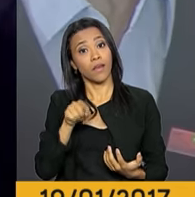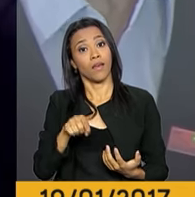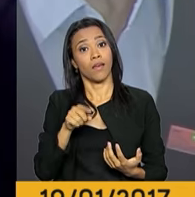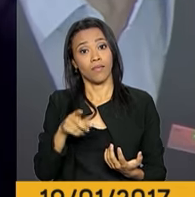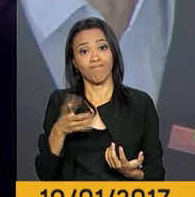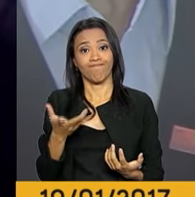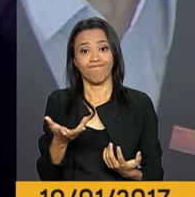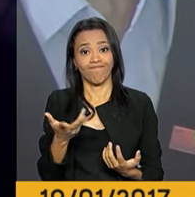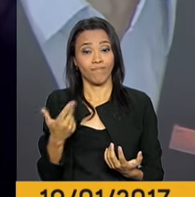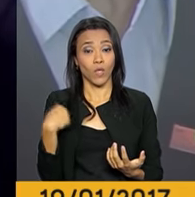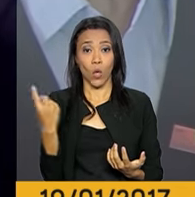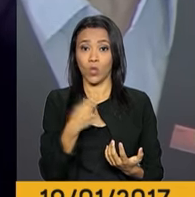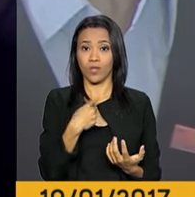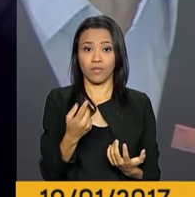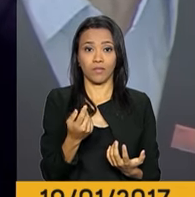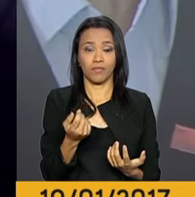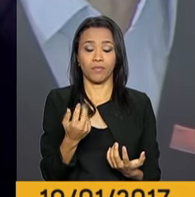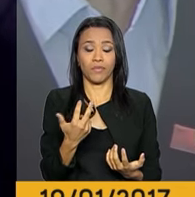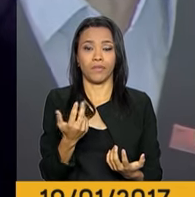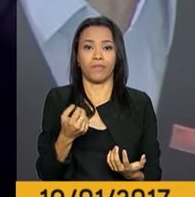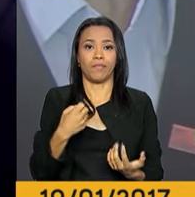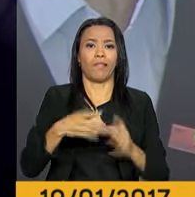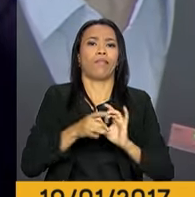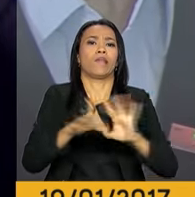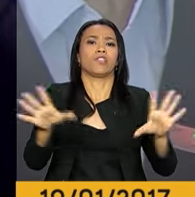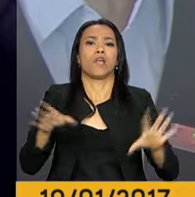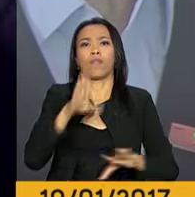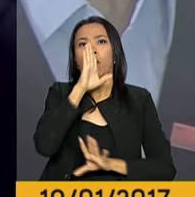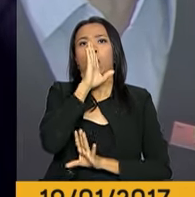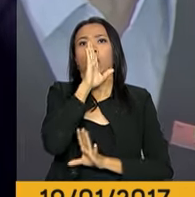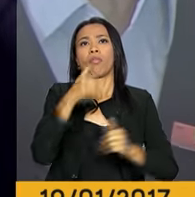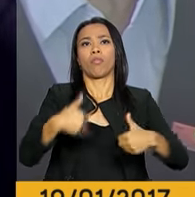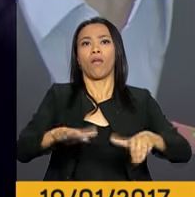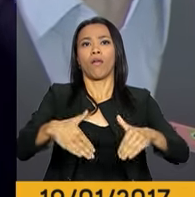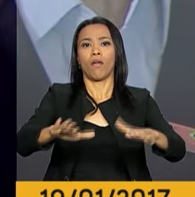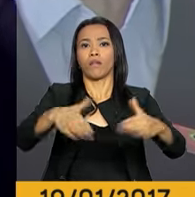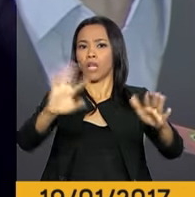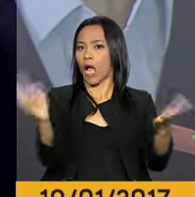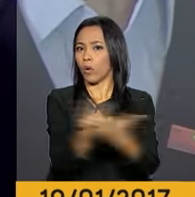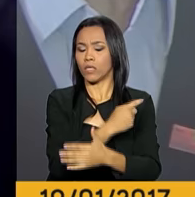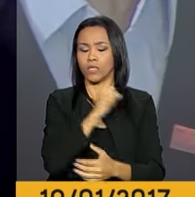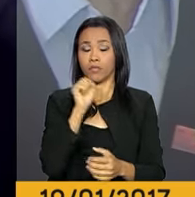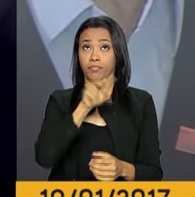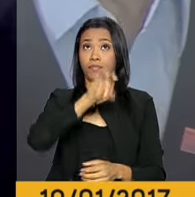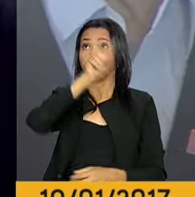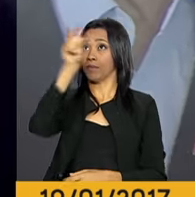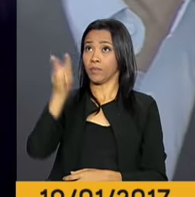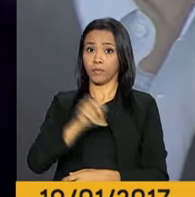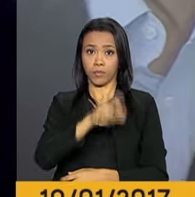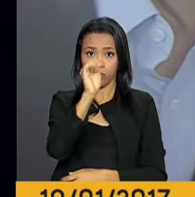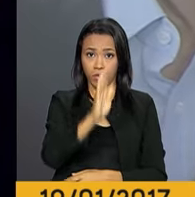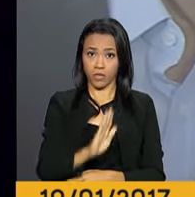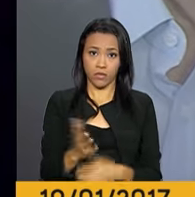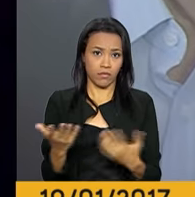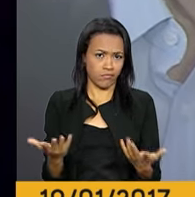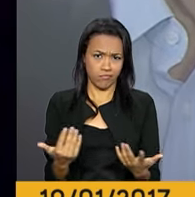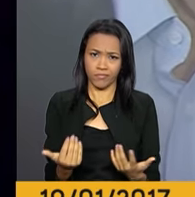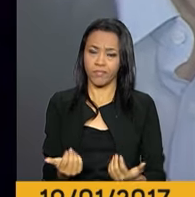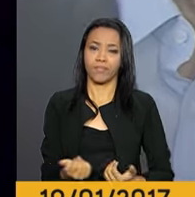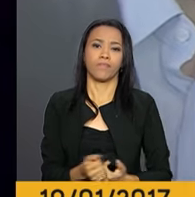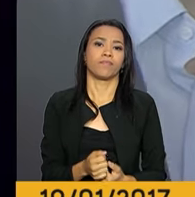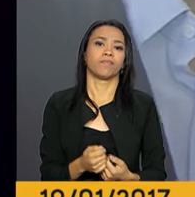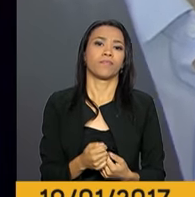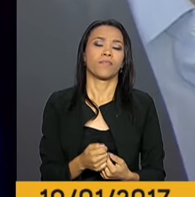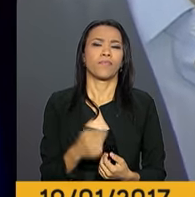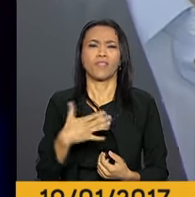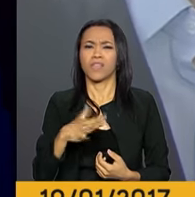nacional. Nós não podemos tolerar, a União não pode ficar inerte, não pode tolerar esses movimentos que estão sendo feitos. Daqui